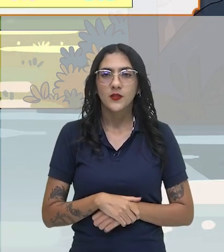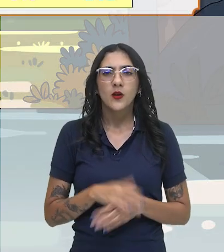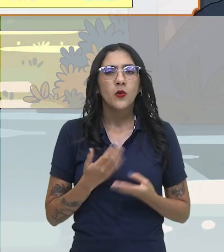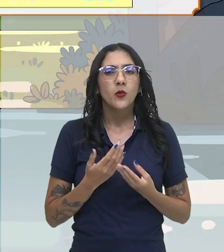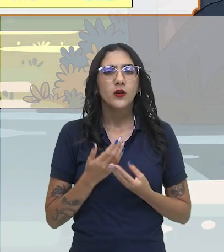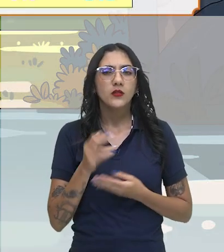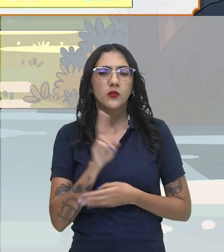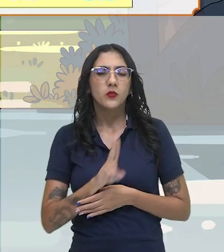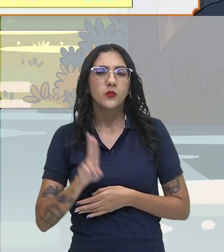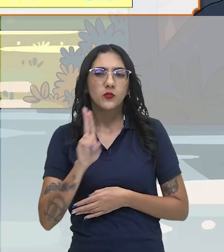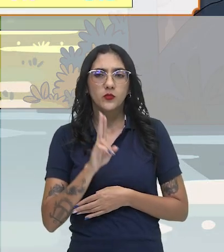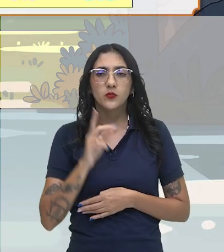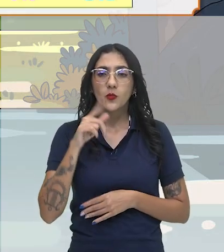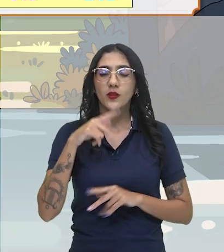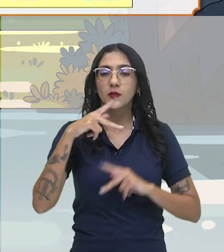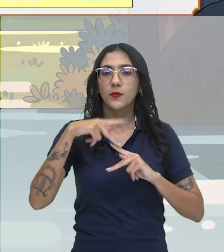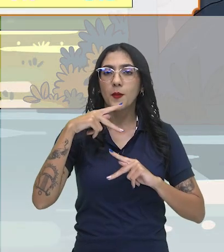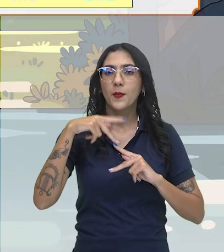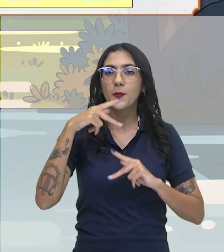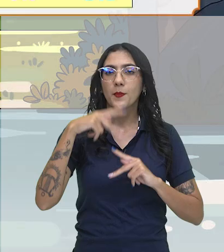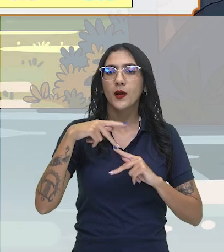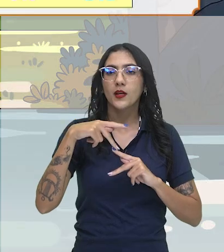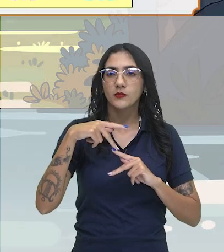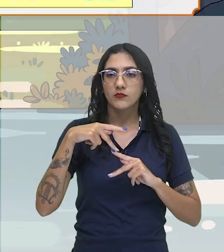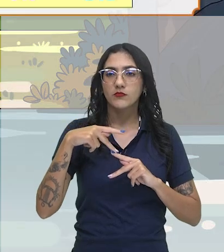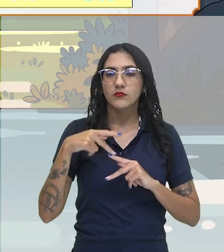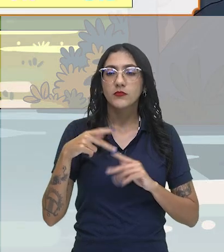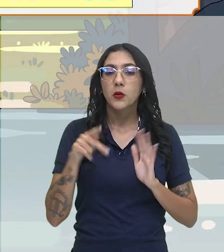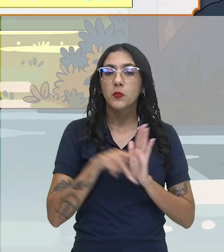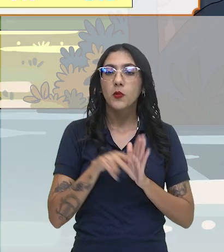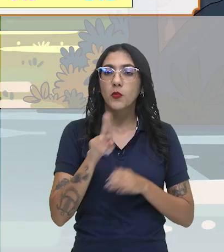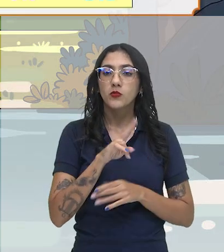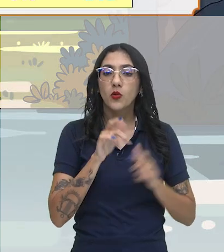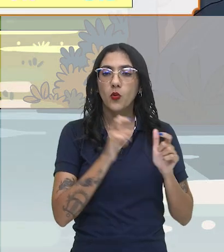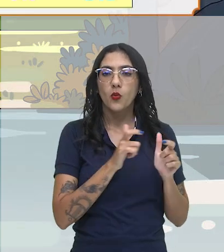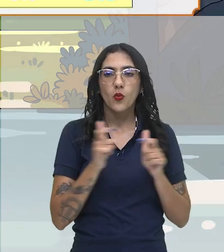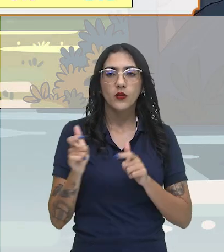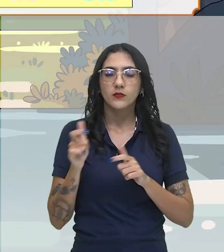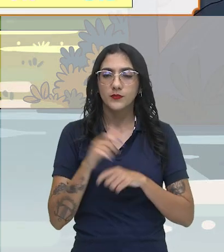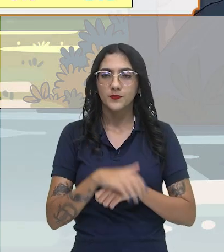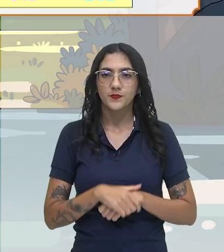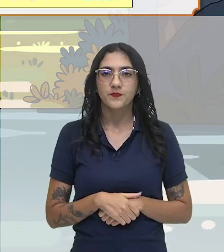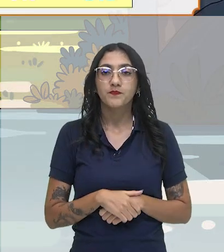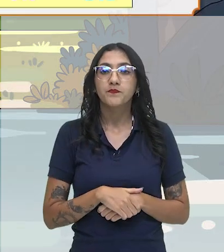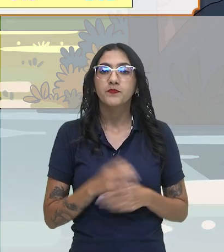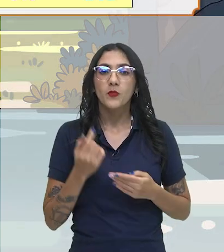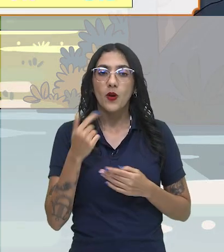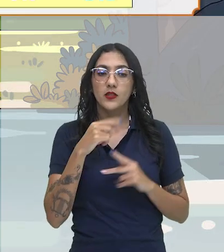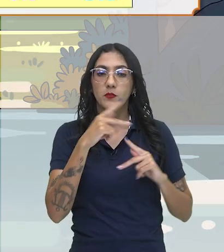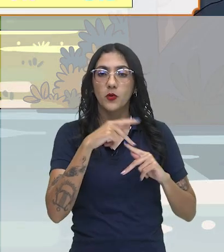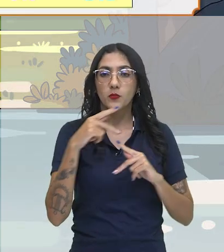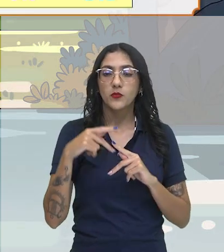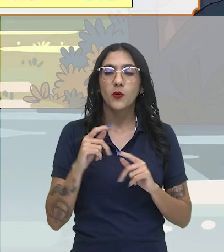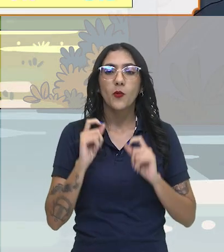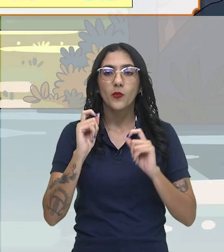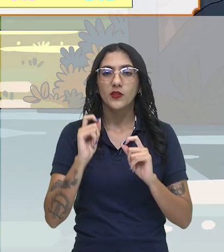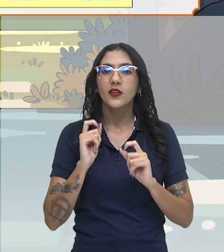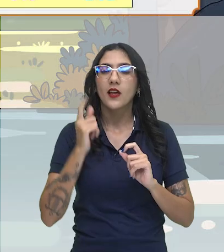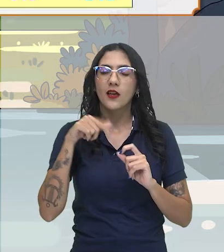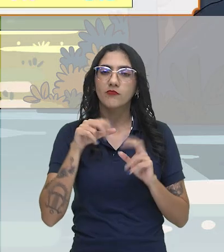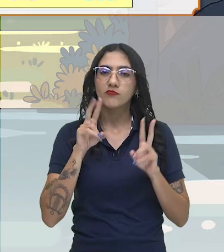essas prepositions of place? Estas preposições de lugares, ok? As prepositions é um assunto